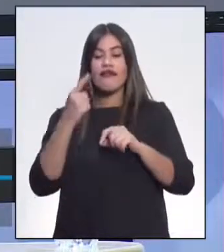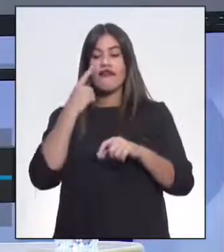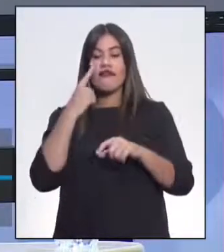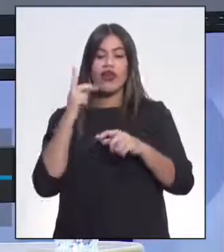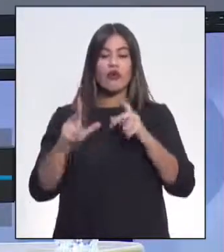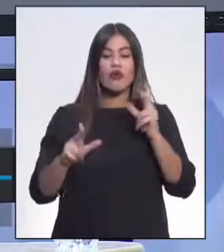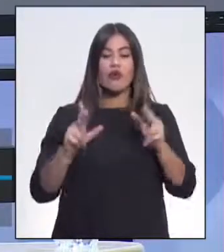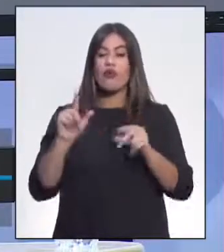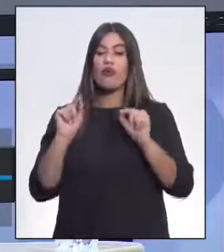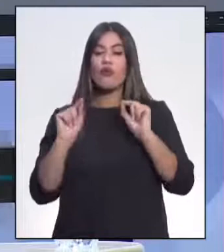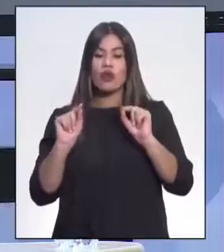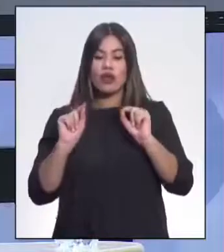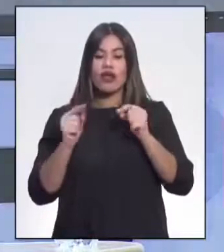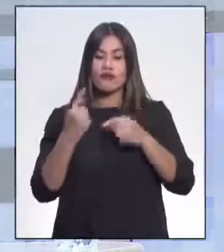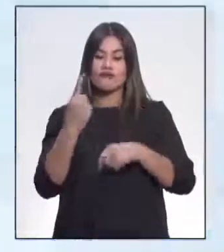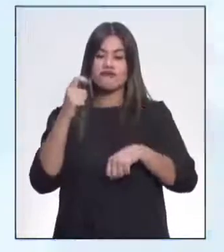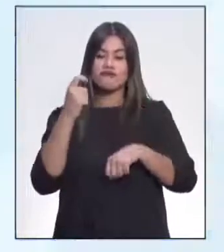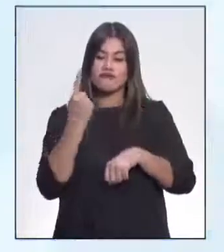observar.